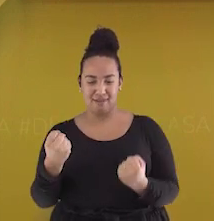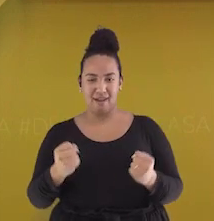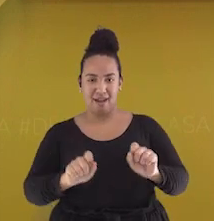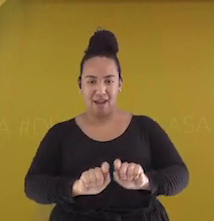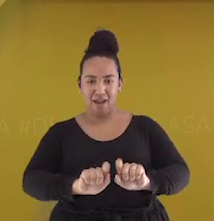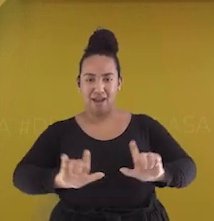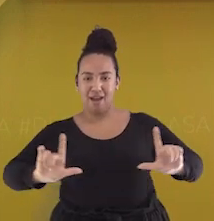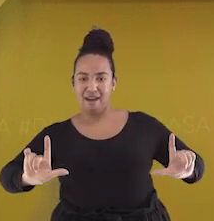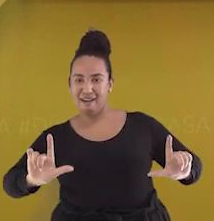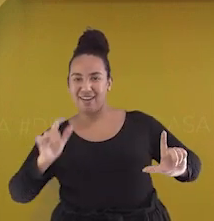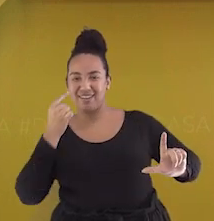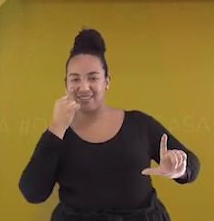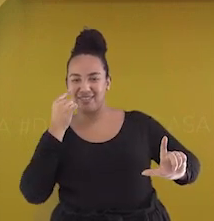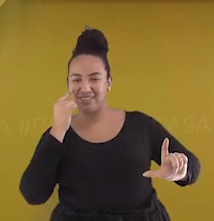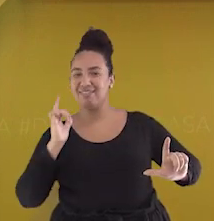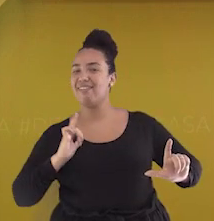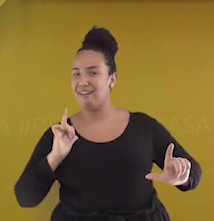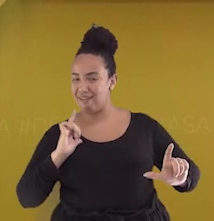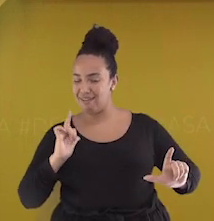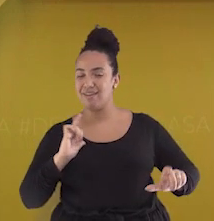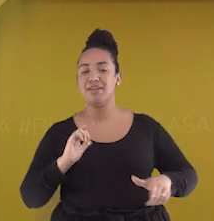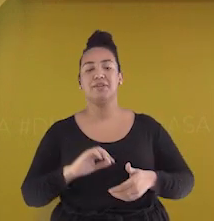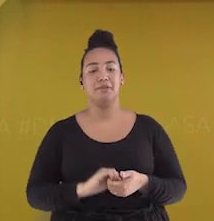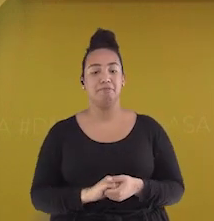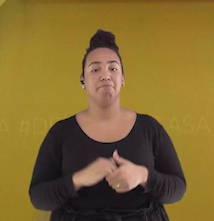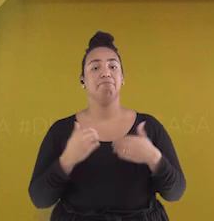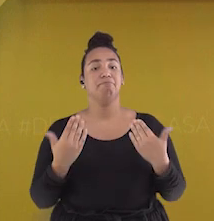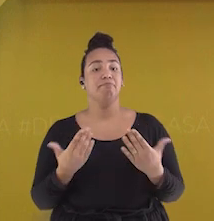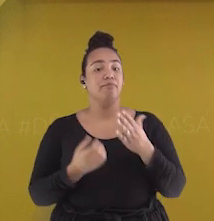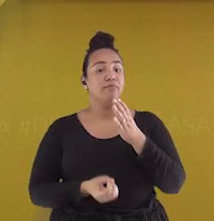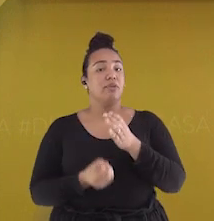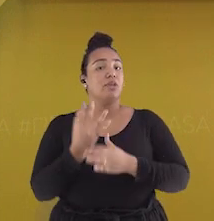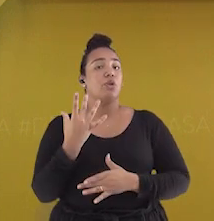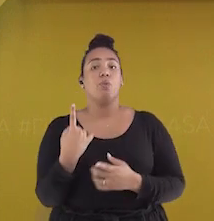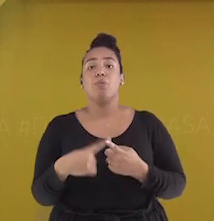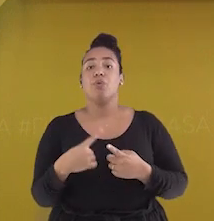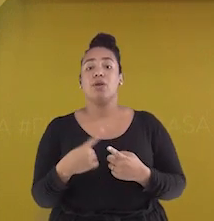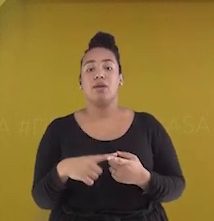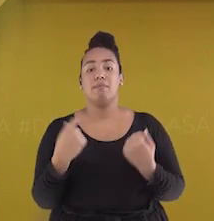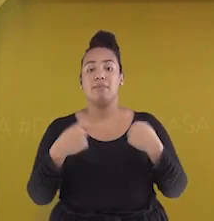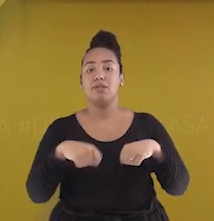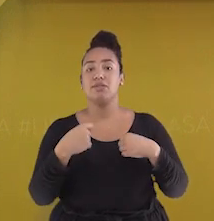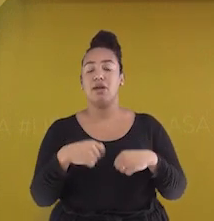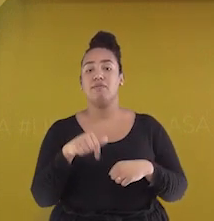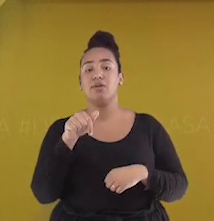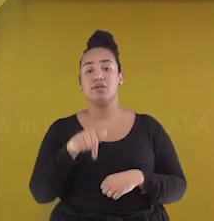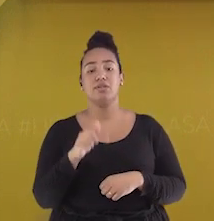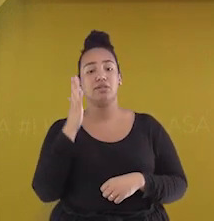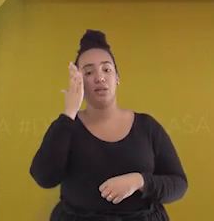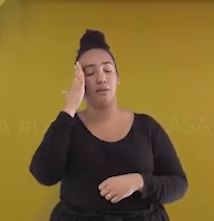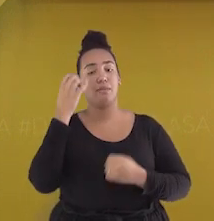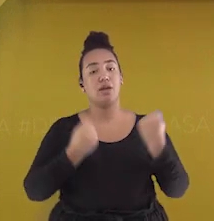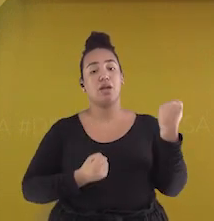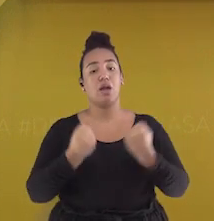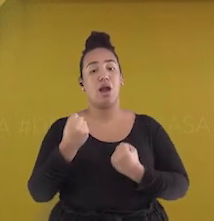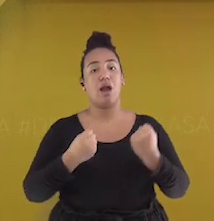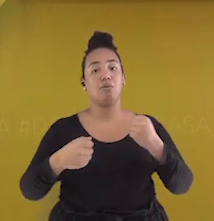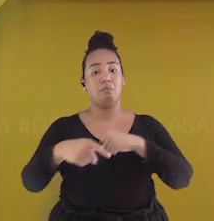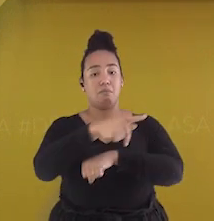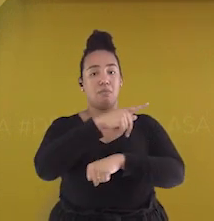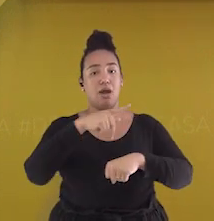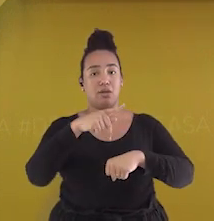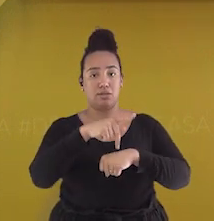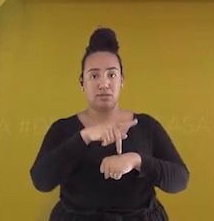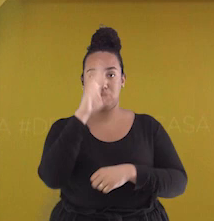fica nessa localização aqui das placas. Ela foi criada para padronizar a identificação dos